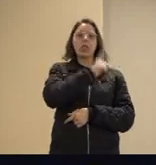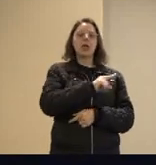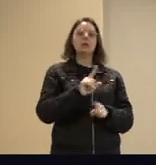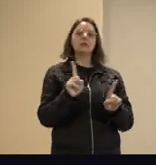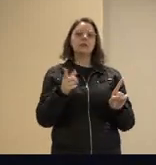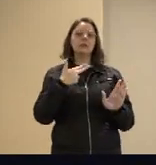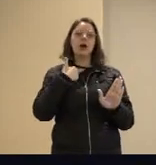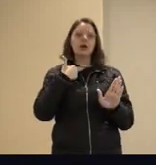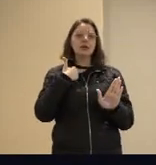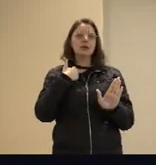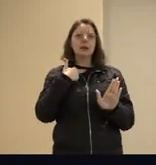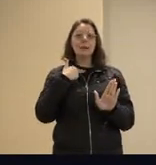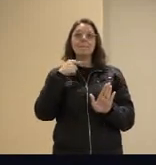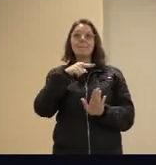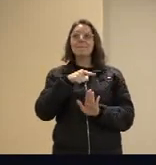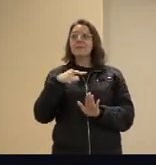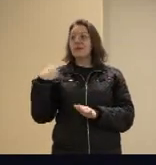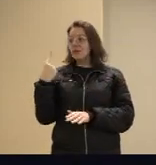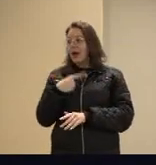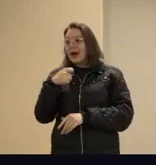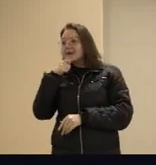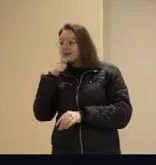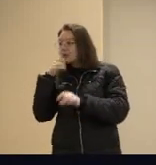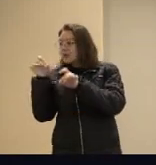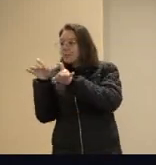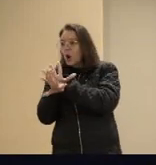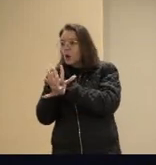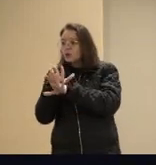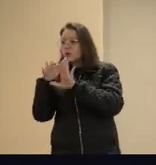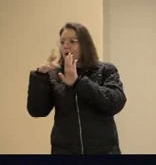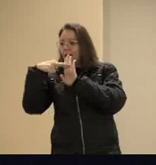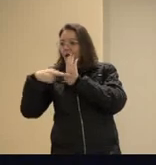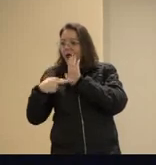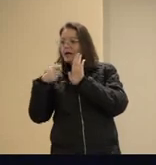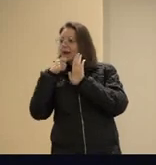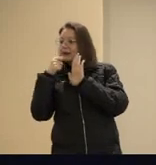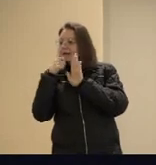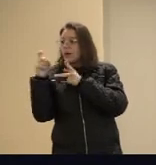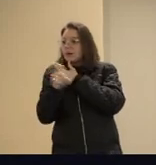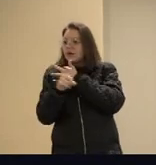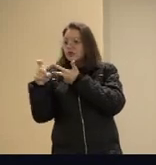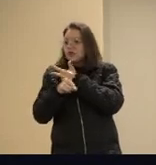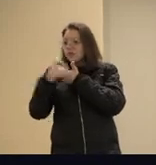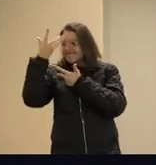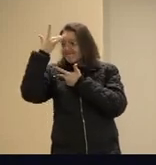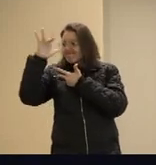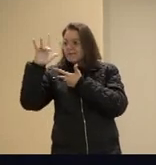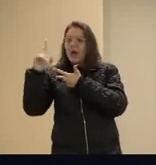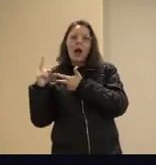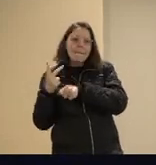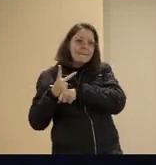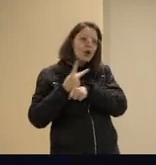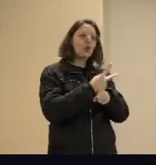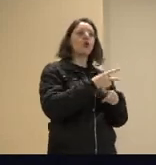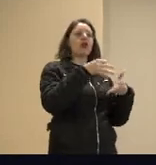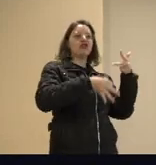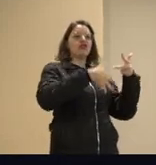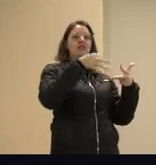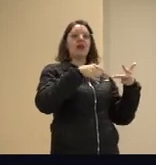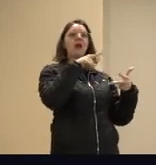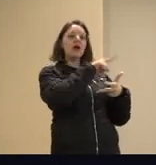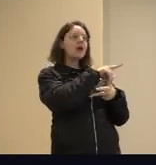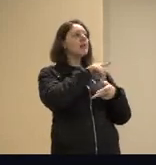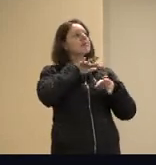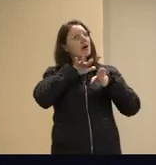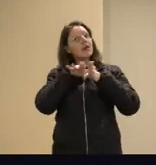aquela demanda que não está consolidada também no executivo, e que o executivo não conseguiu